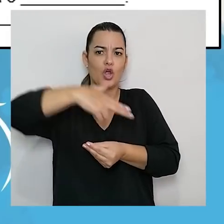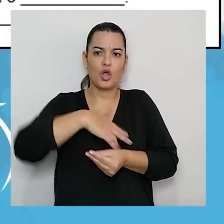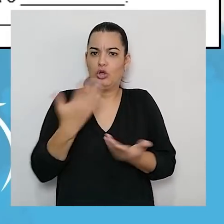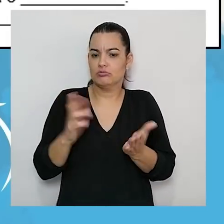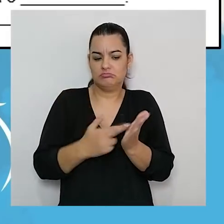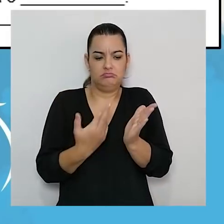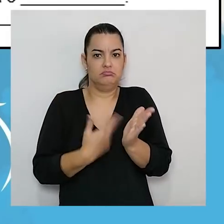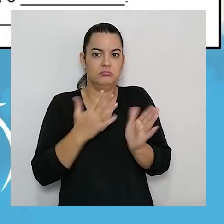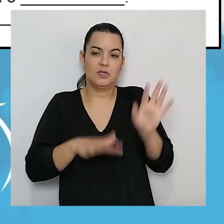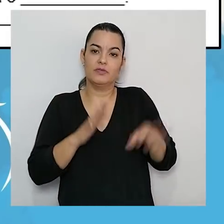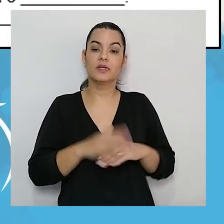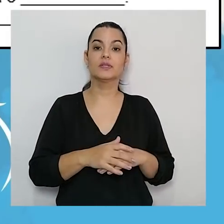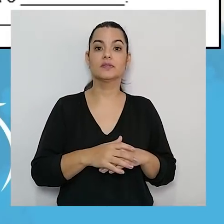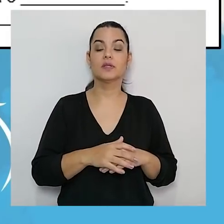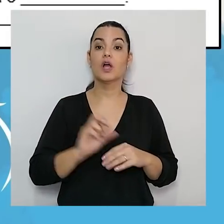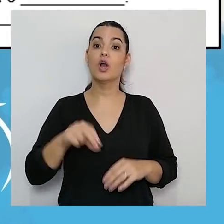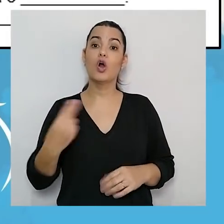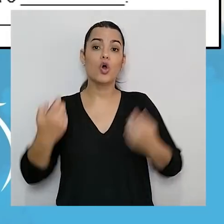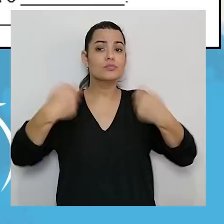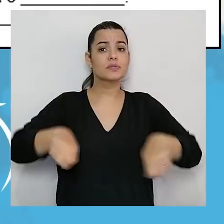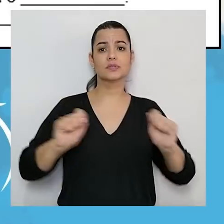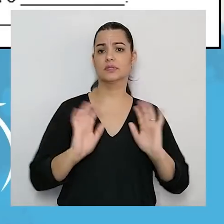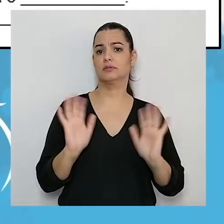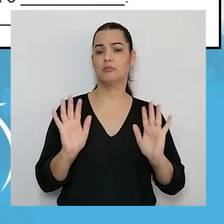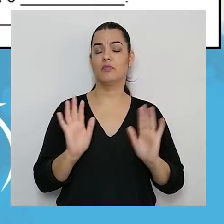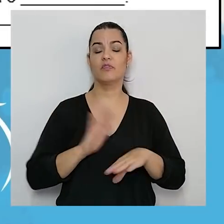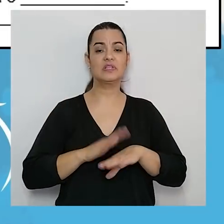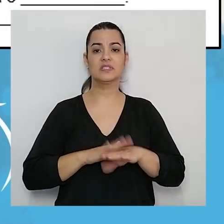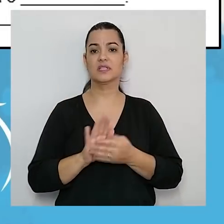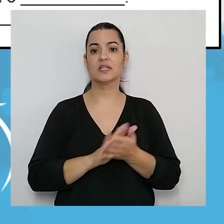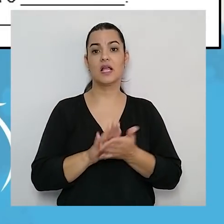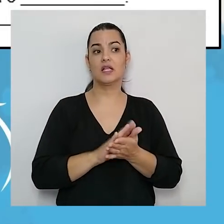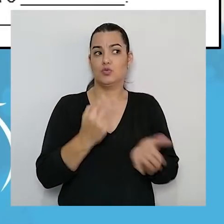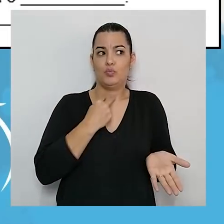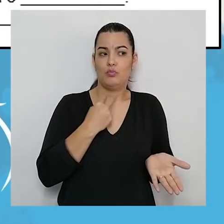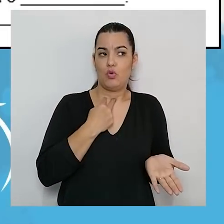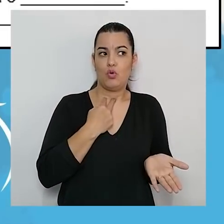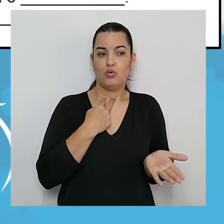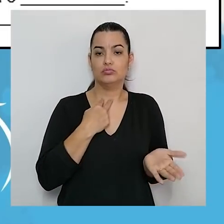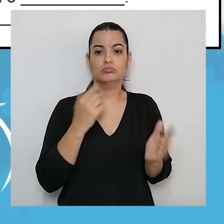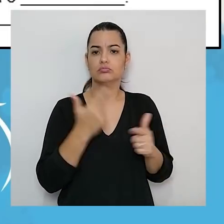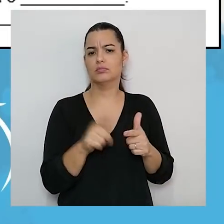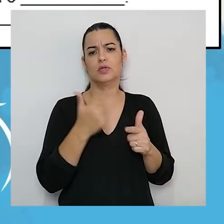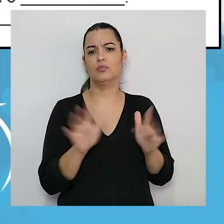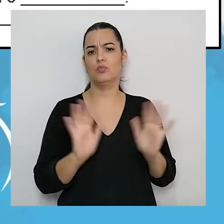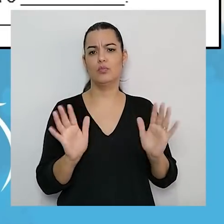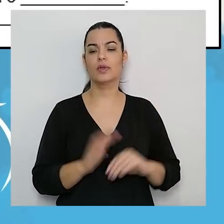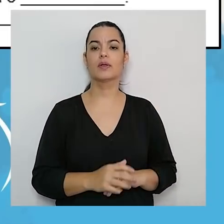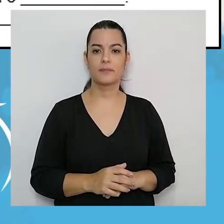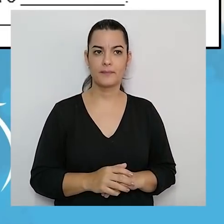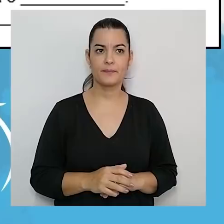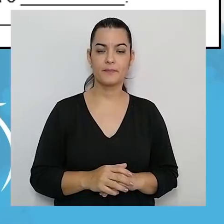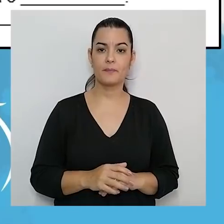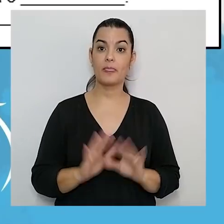Ou não precisa fazer nada disso, se você não puder fazer essas marcações, não tem problema, tá? Mas